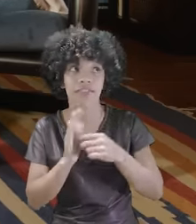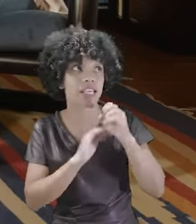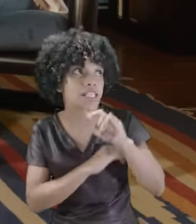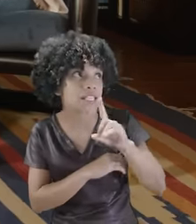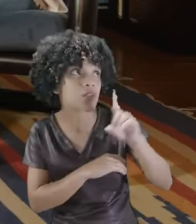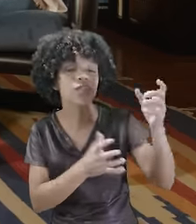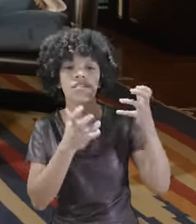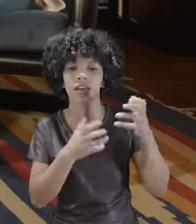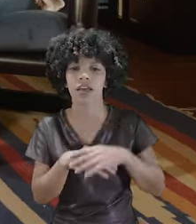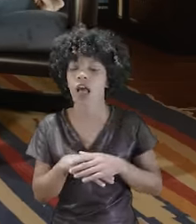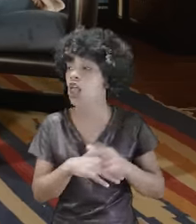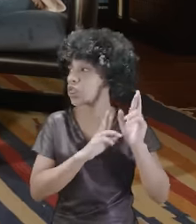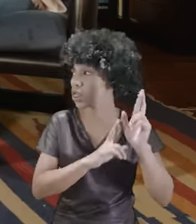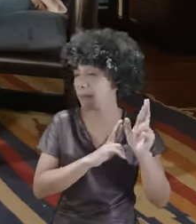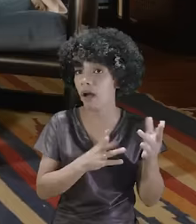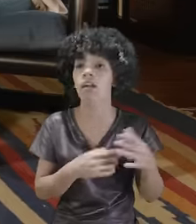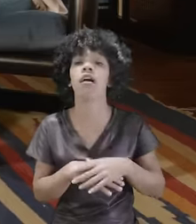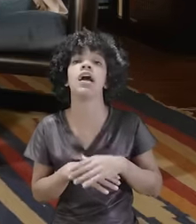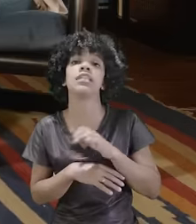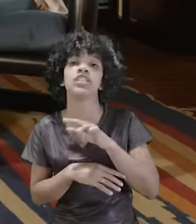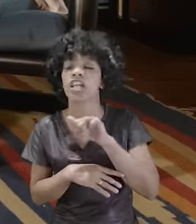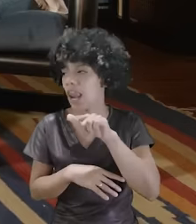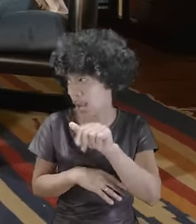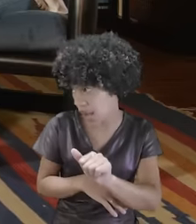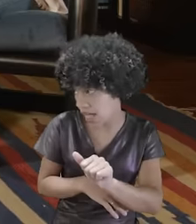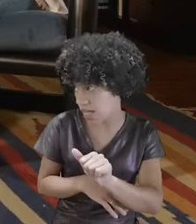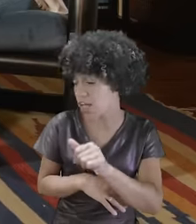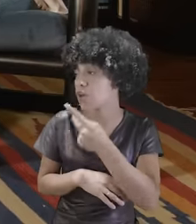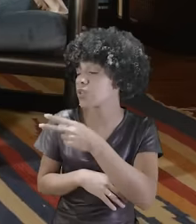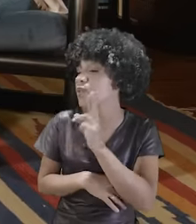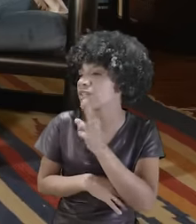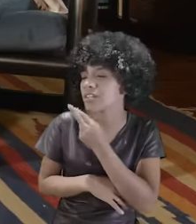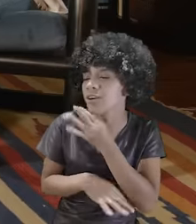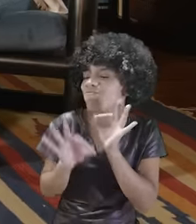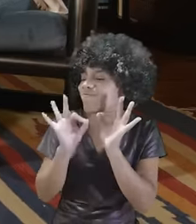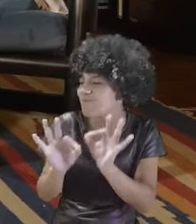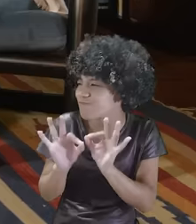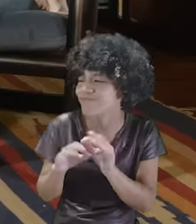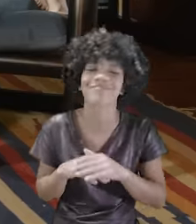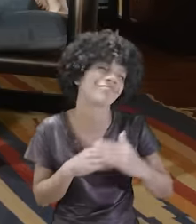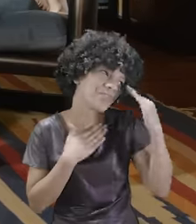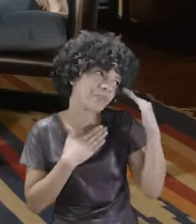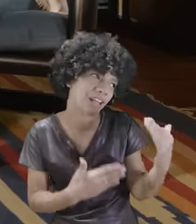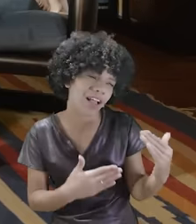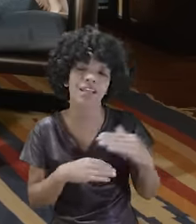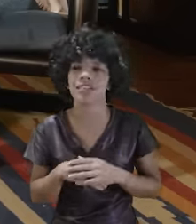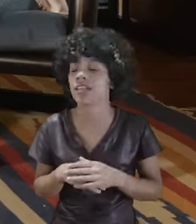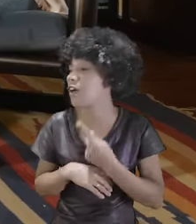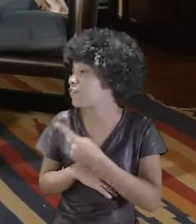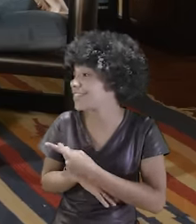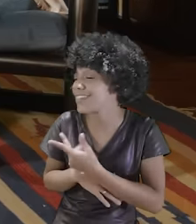então agora ó instalar que seu restaurante de muito certo muito obrigada